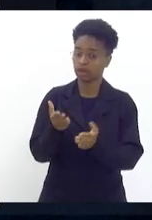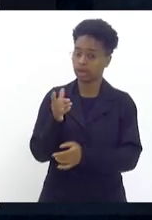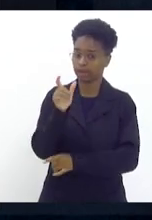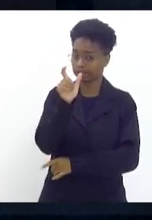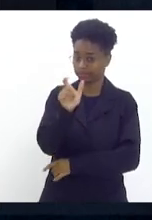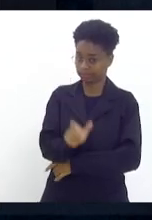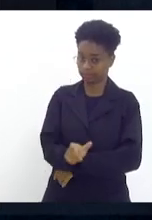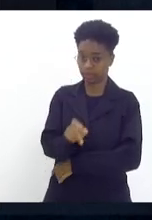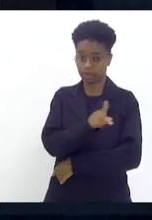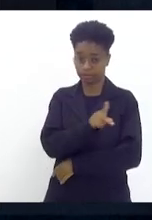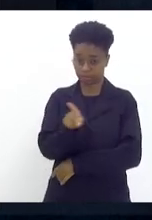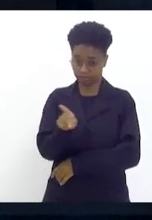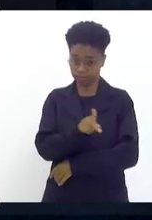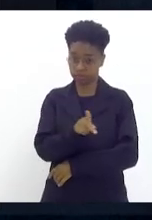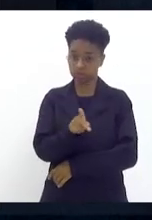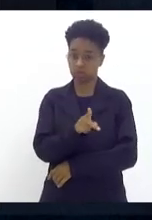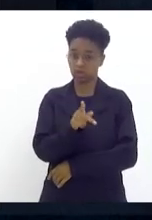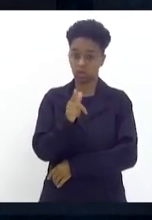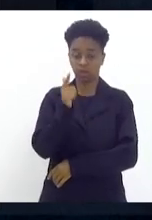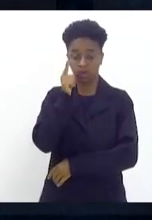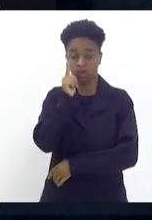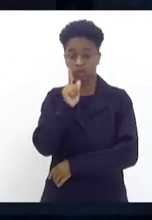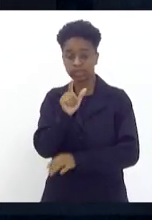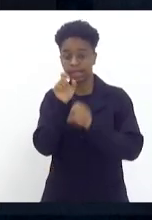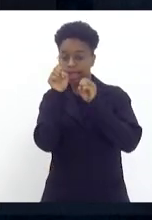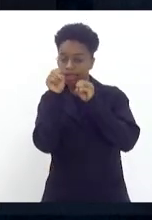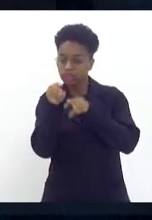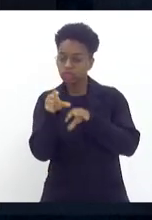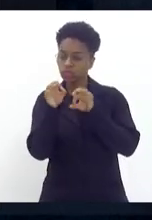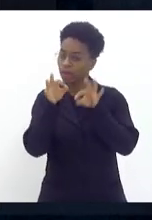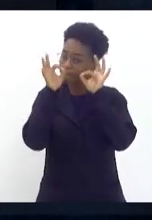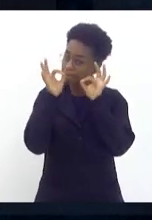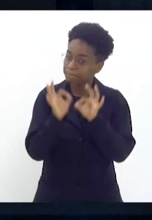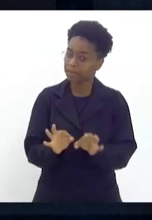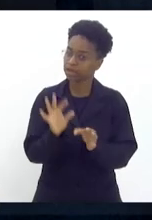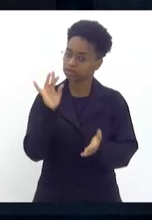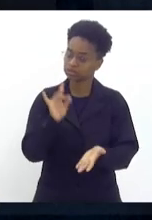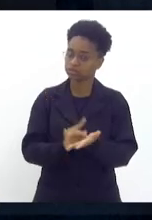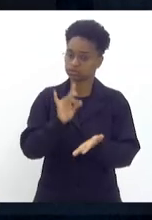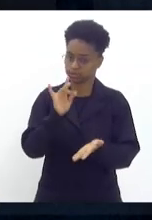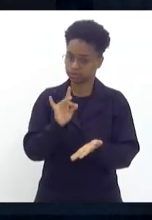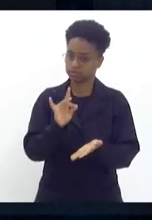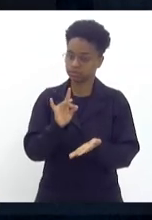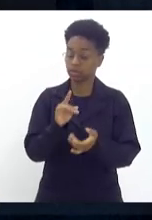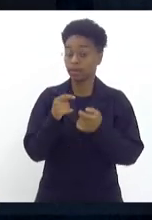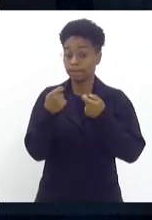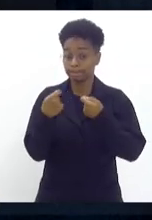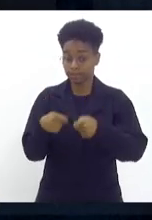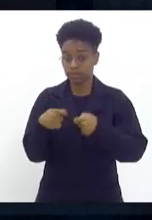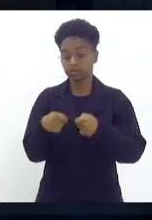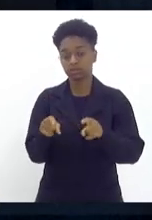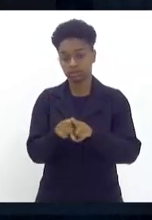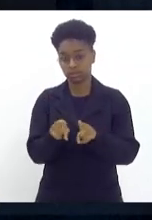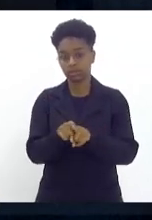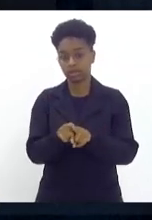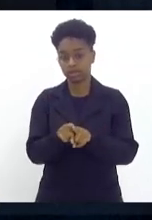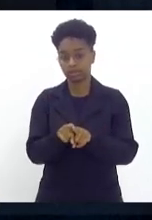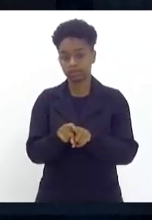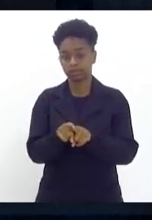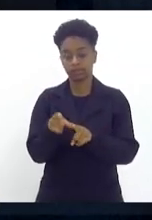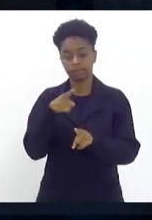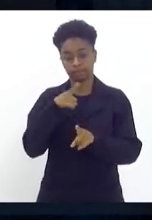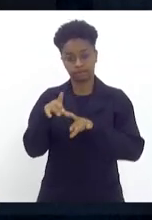ser, né, que vai educar de fato, né, ele precisa também ser